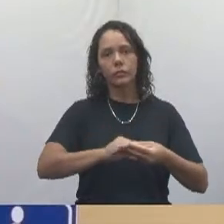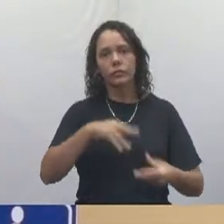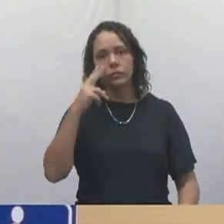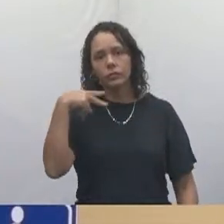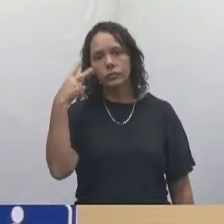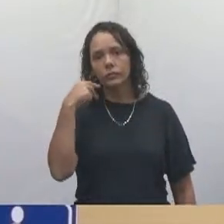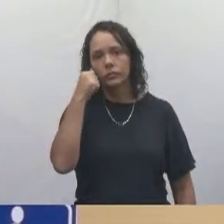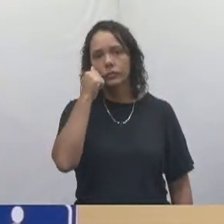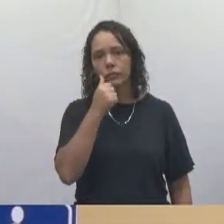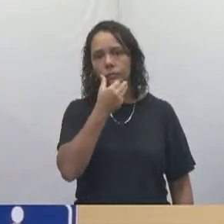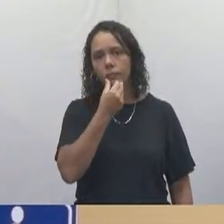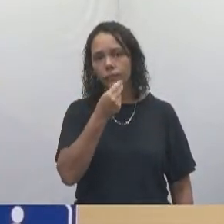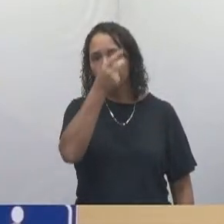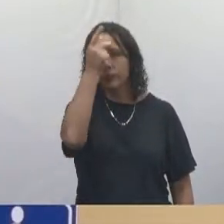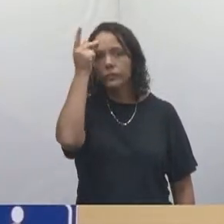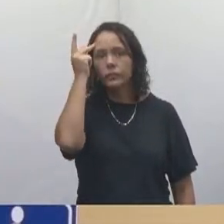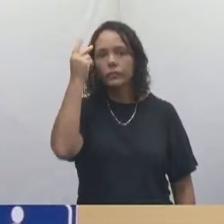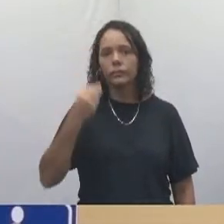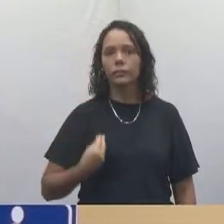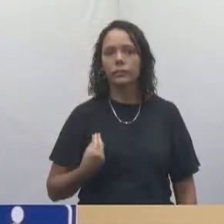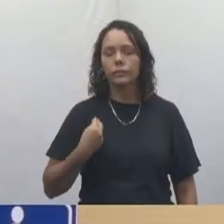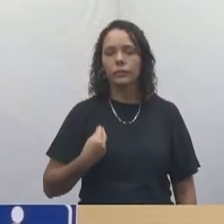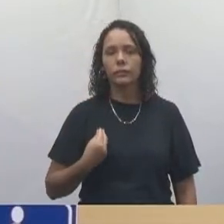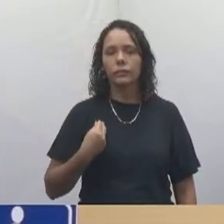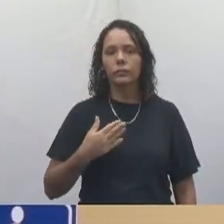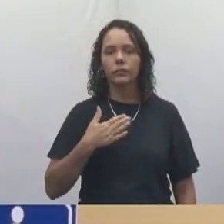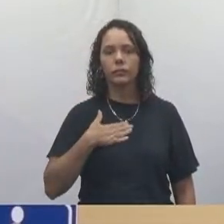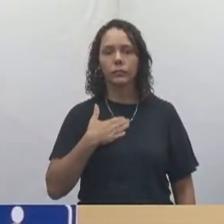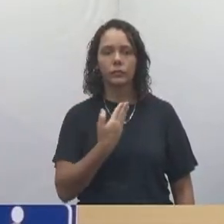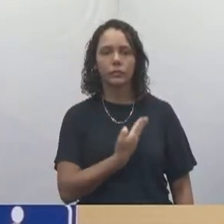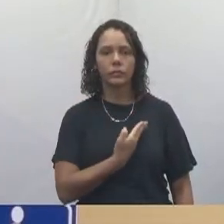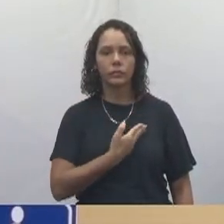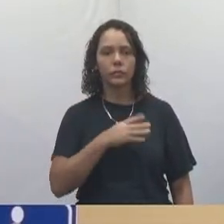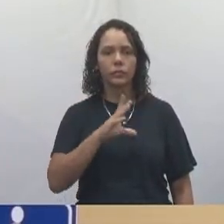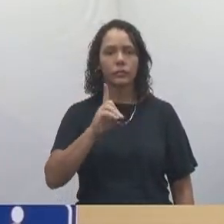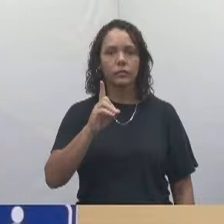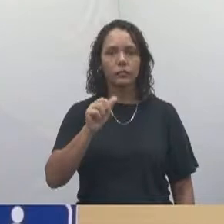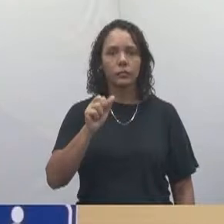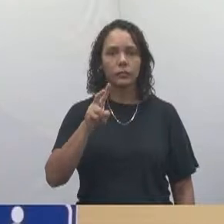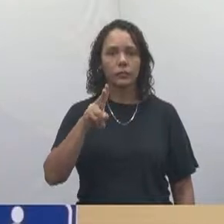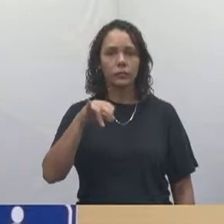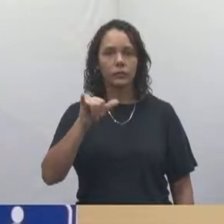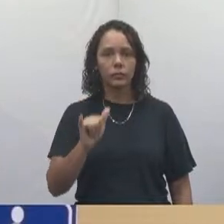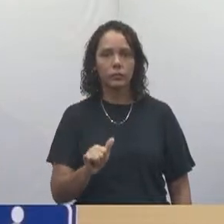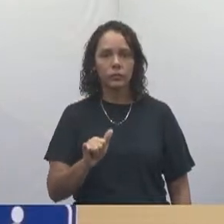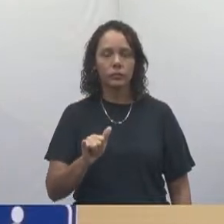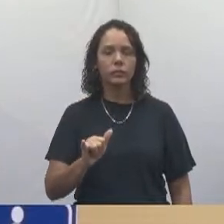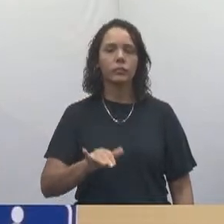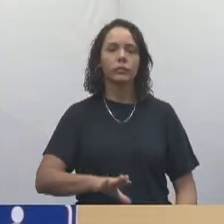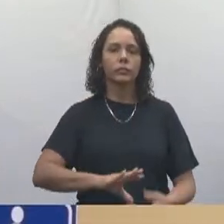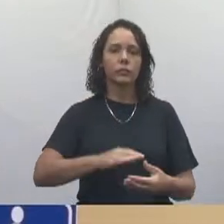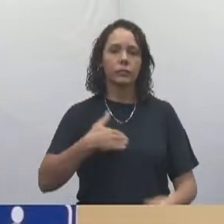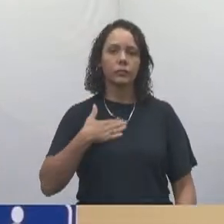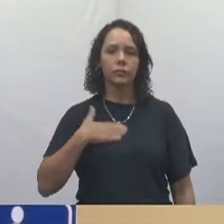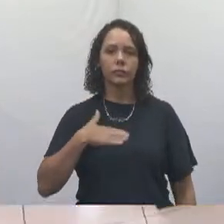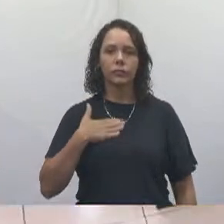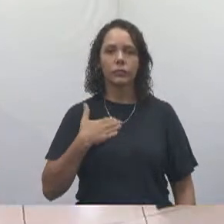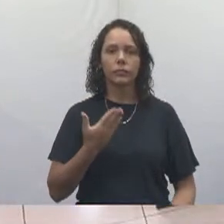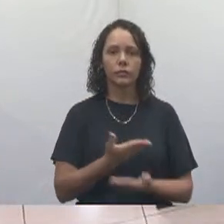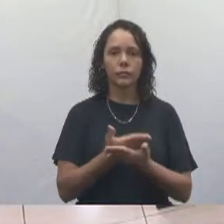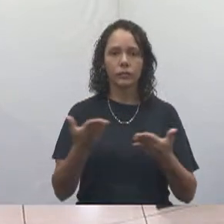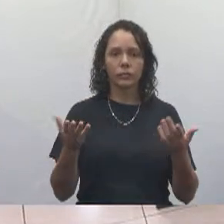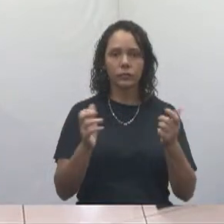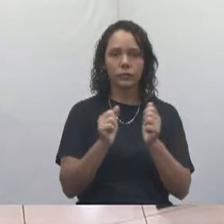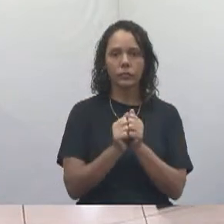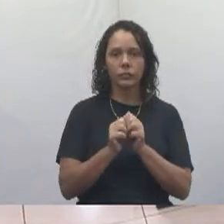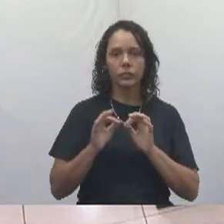vereadoras, o público aqui presente, em nome do meu amigo Davi, do Aliança. É um prazer tê-los aqui,